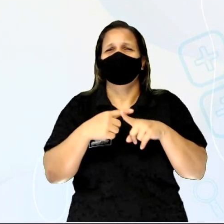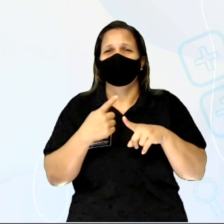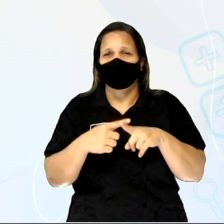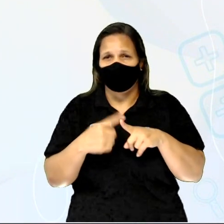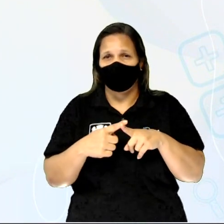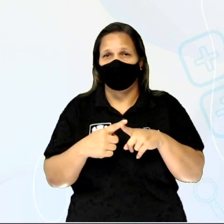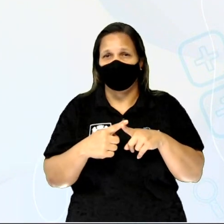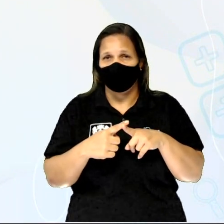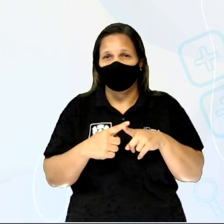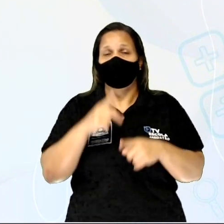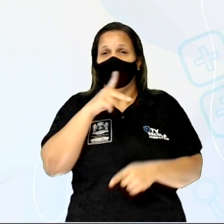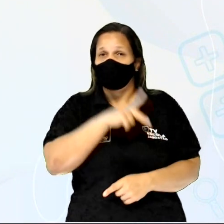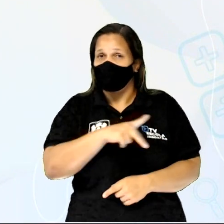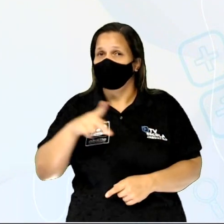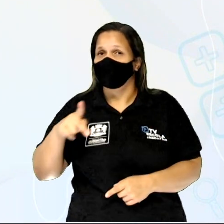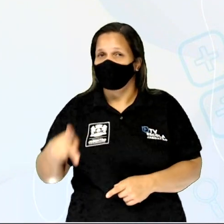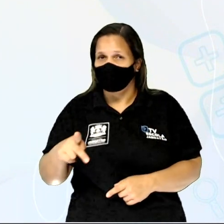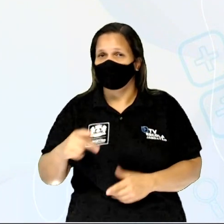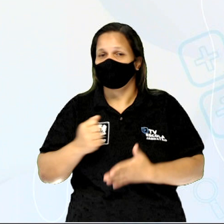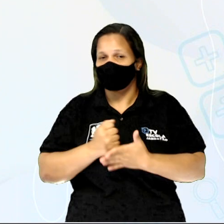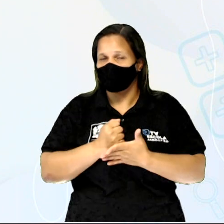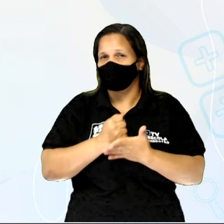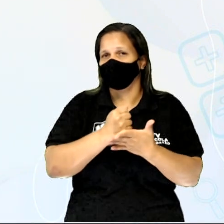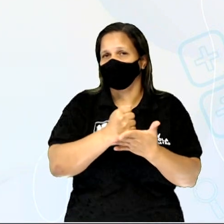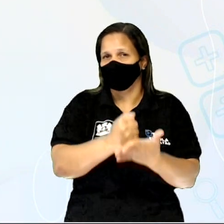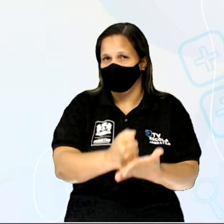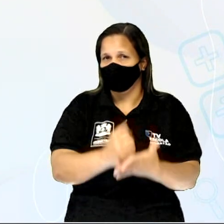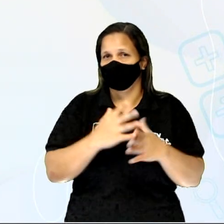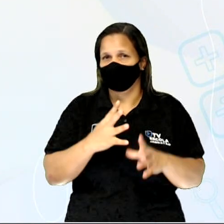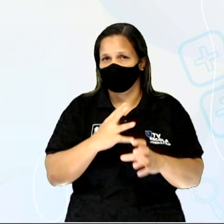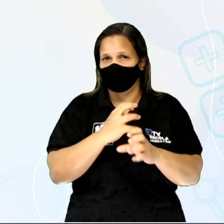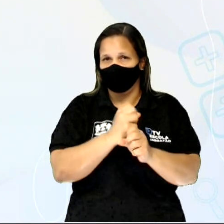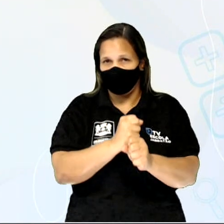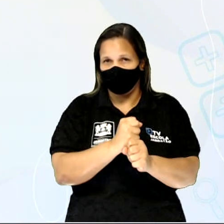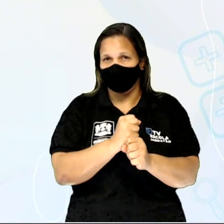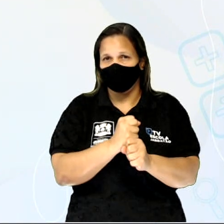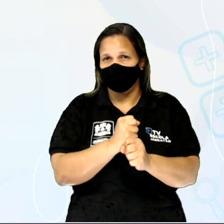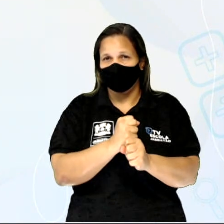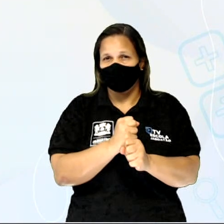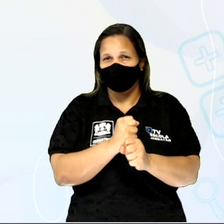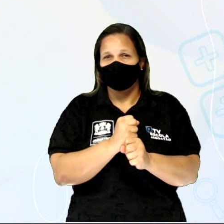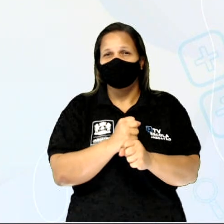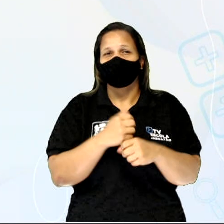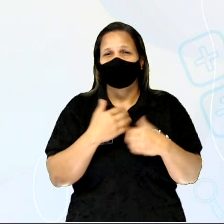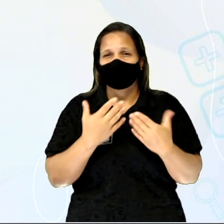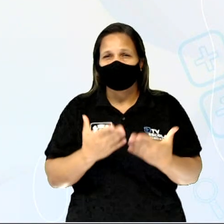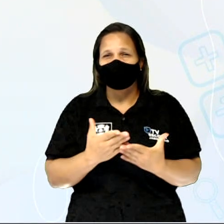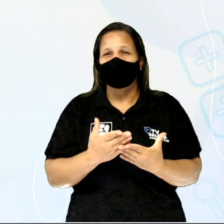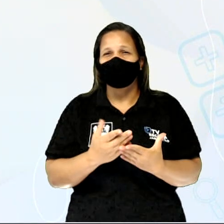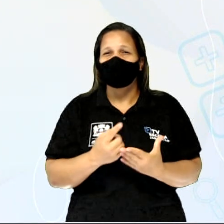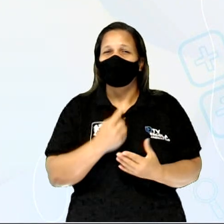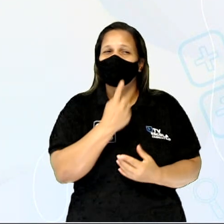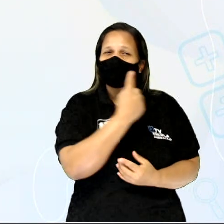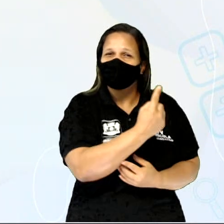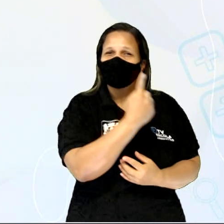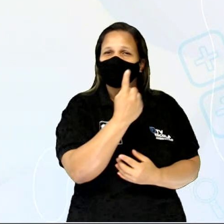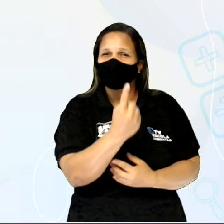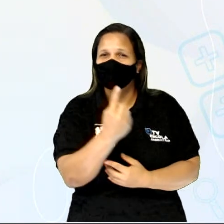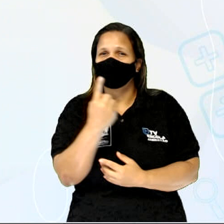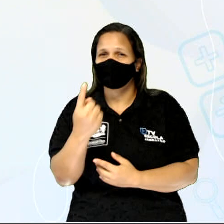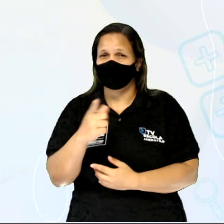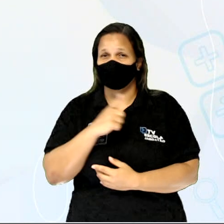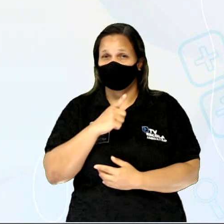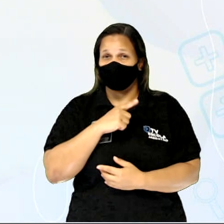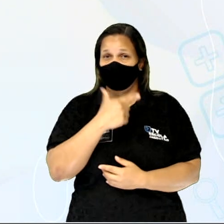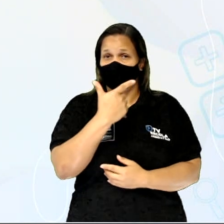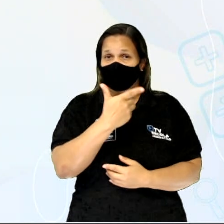Raquel e seus amigos ajudaram a calcular o total sabendo que cada carretel de linha tem 20